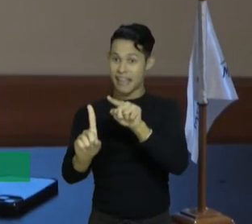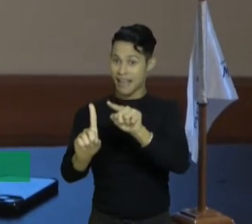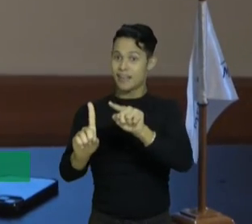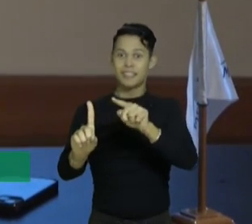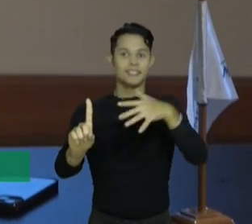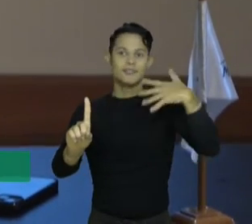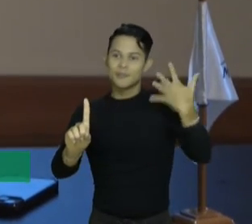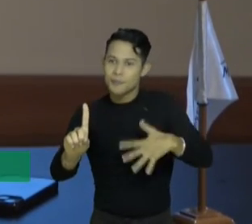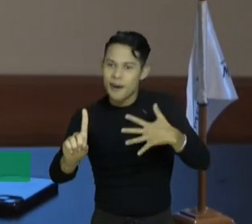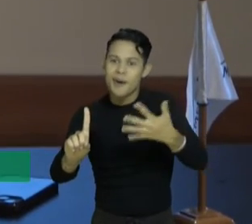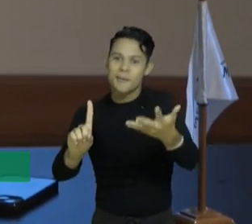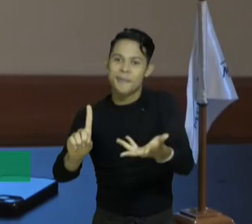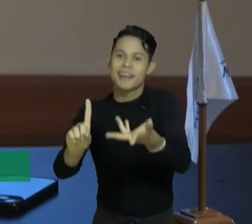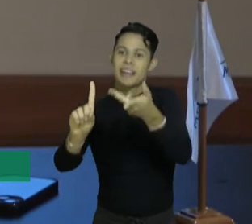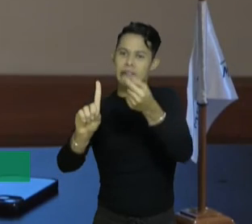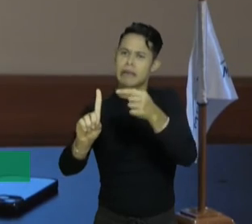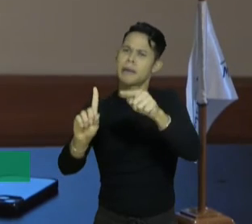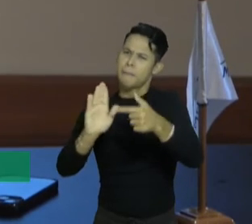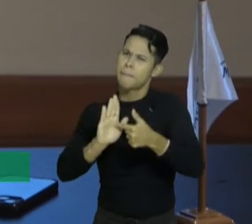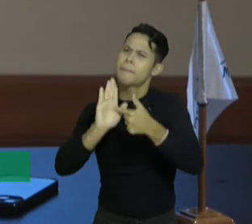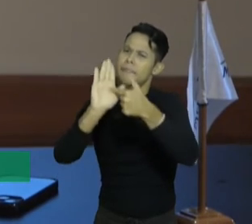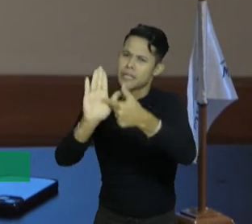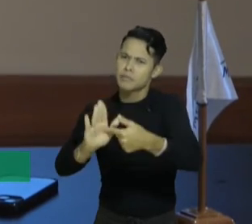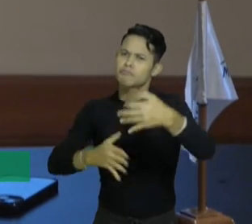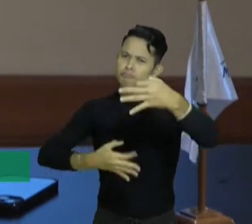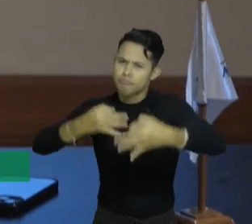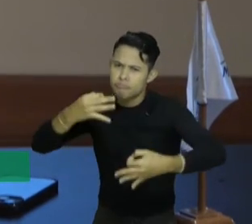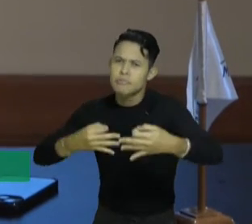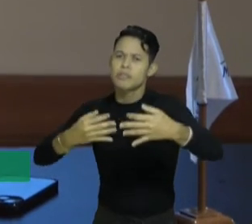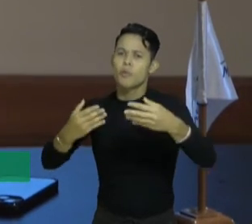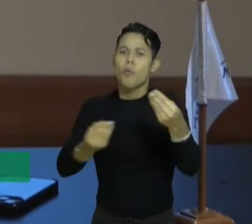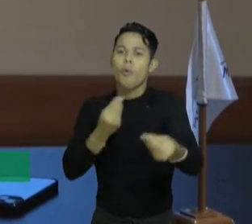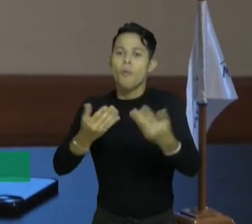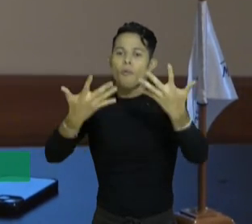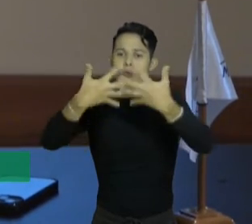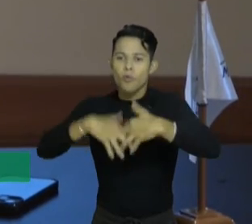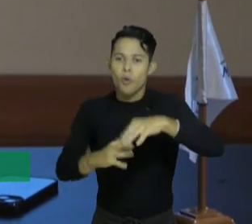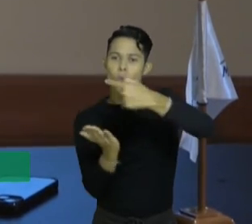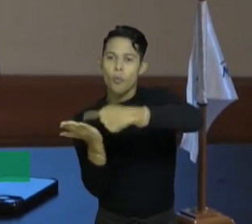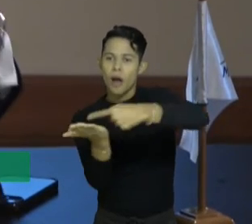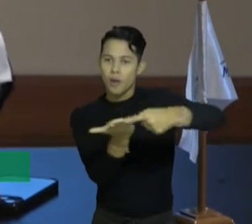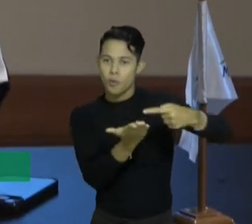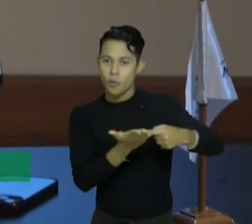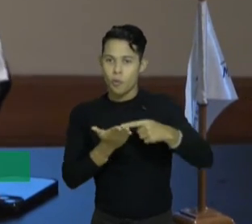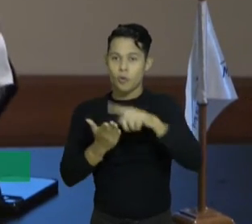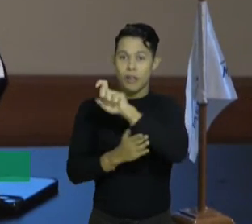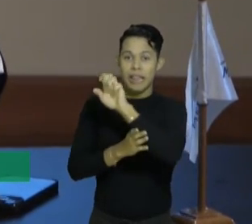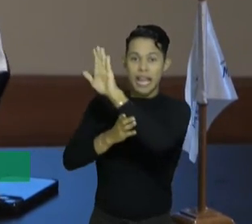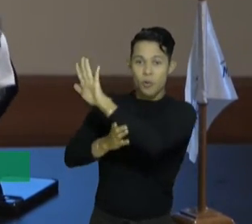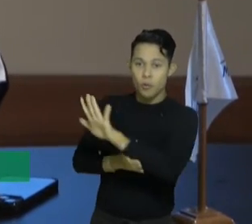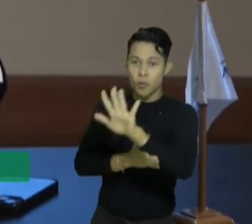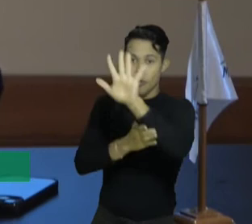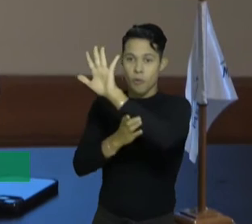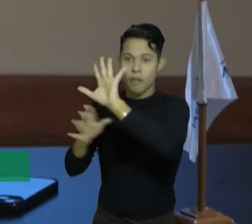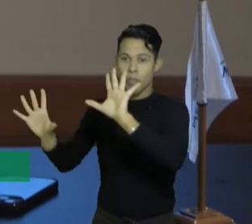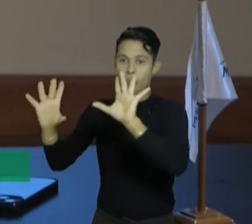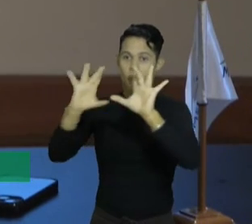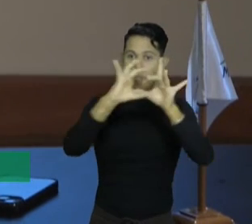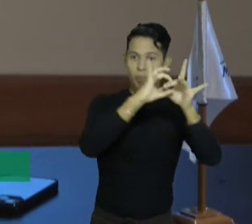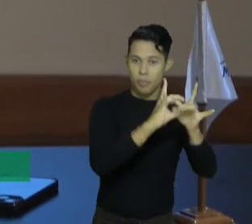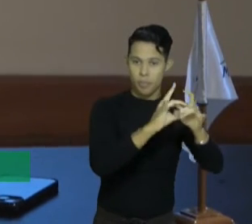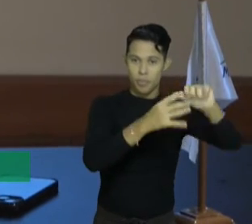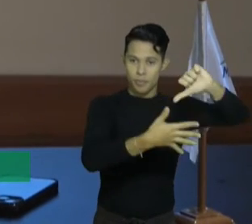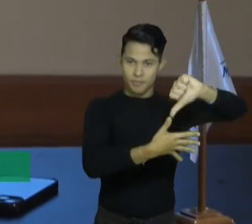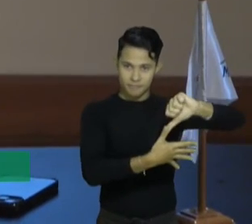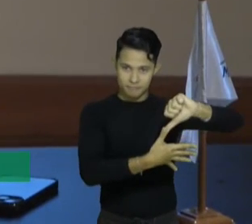ela exposis as dificuldades se concluir o acordo Mercosul União Europeia né Aí tem várias dimensões de dificuldade mas